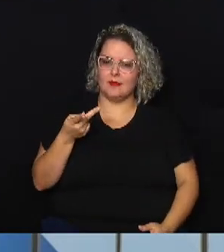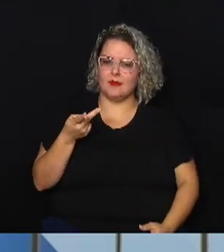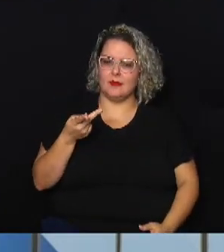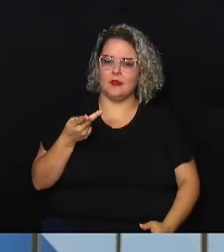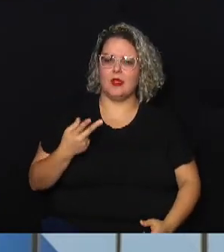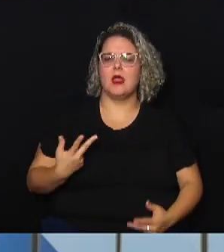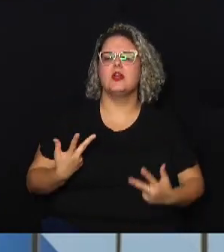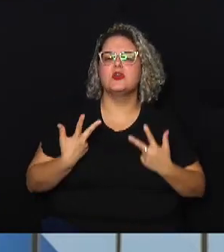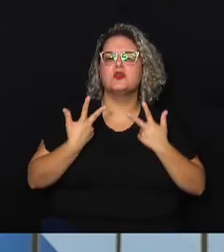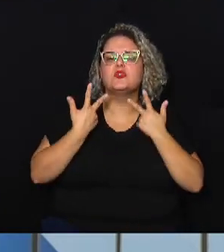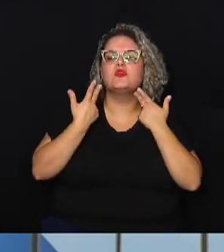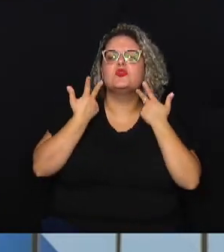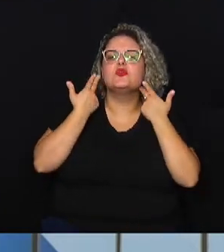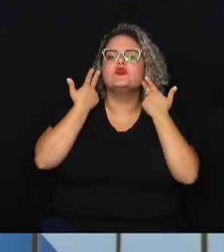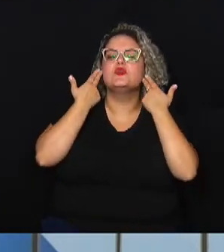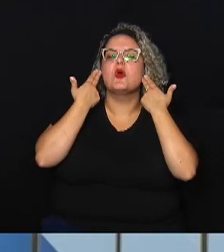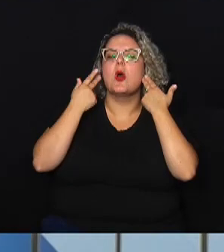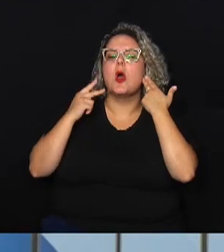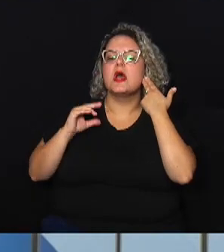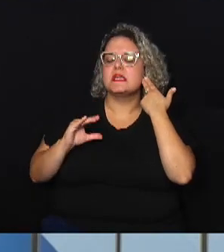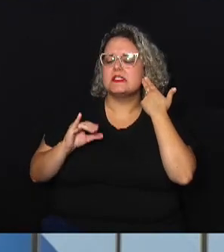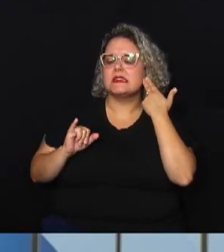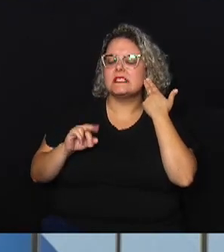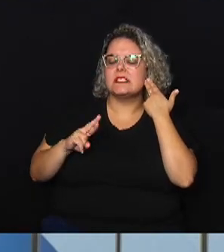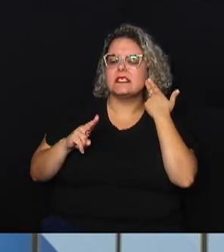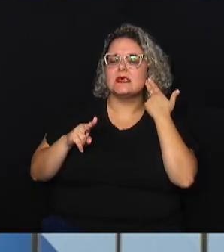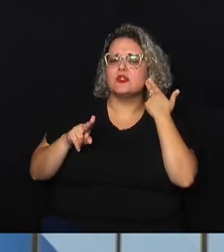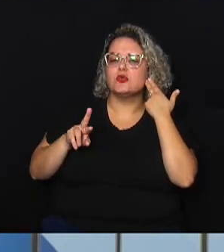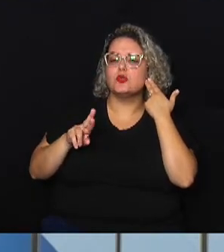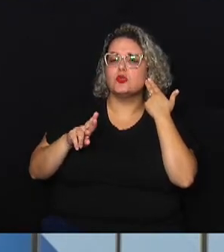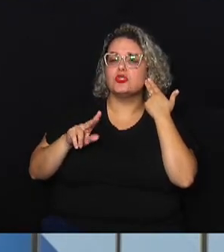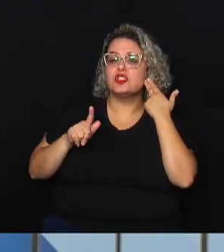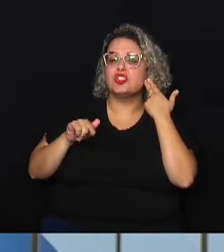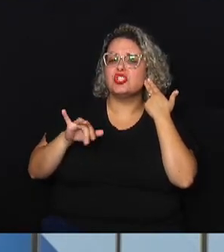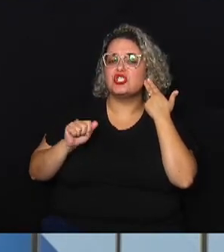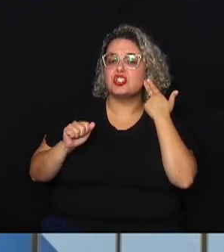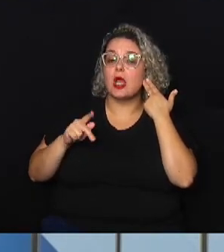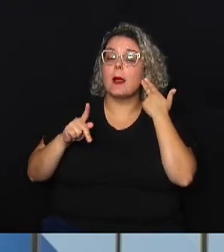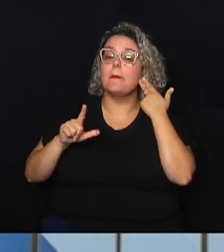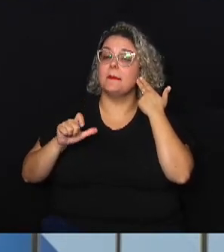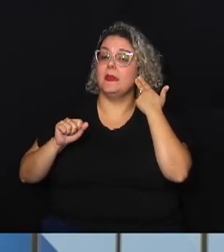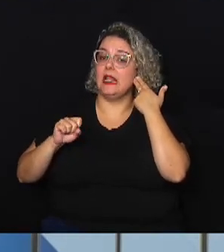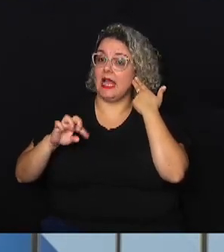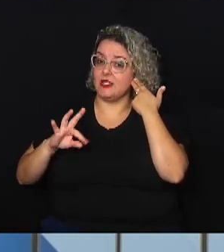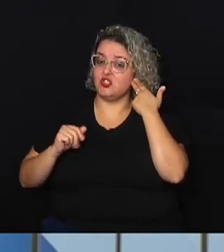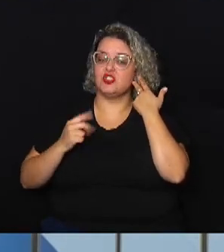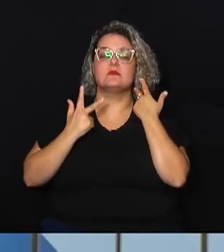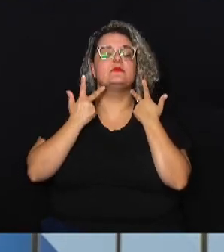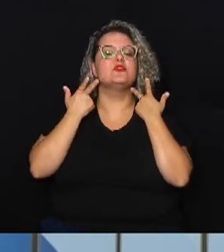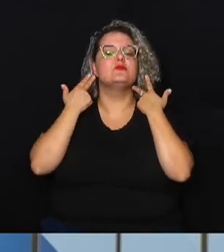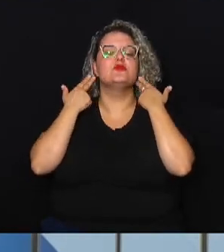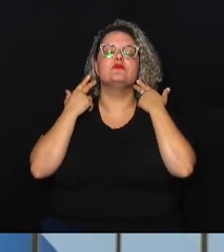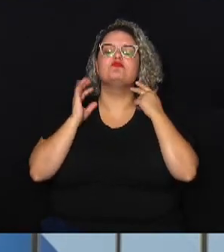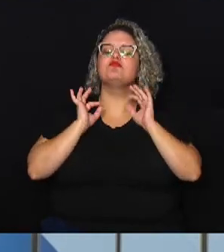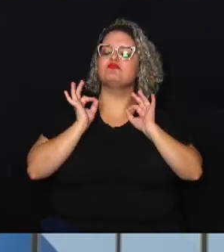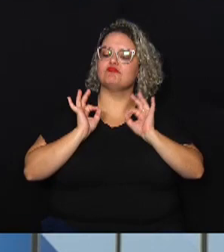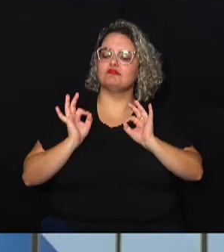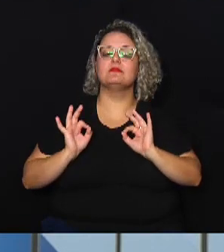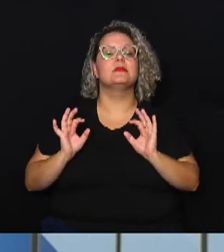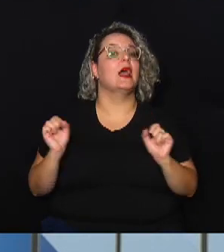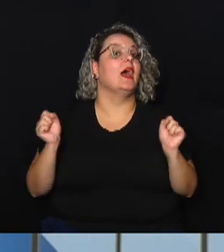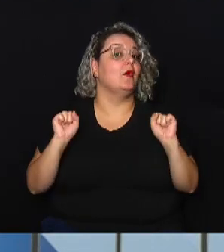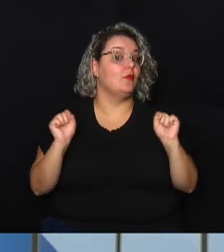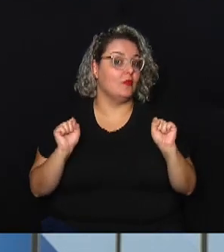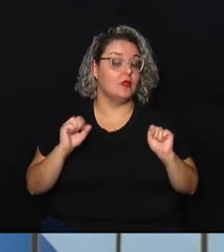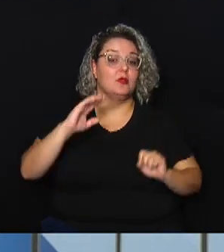cirurgia plástica? Pois é, existem vários tipos, né? E o brasileiro adora esse tipo de cirurgia, tanto que o